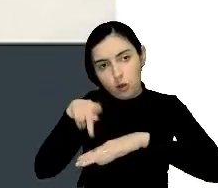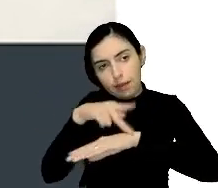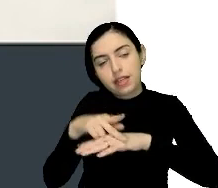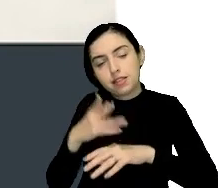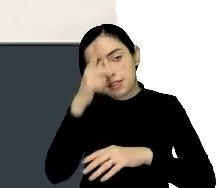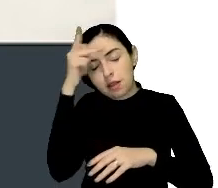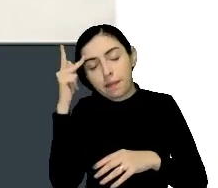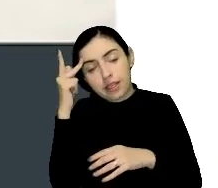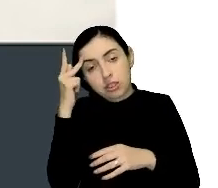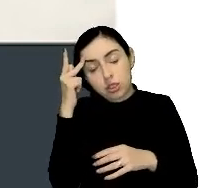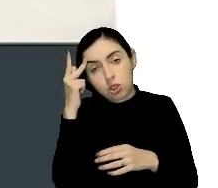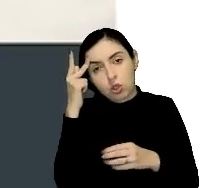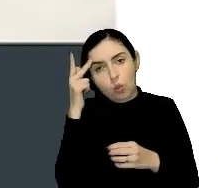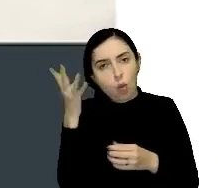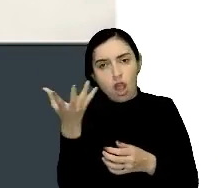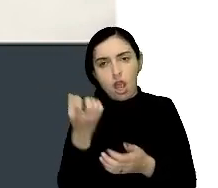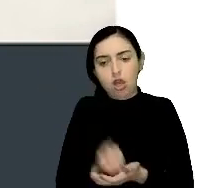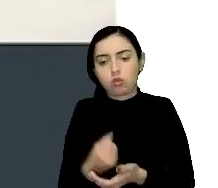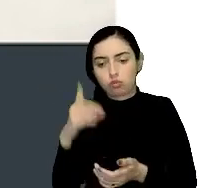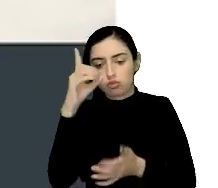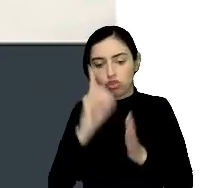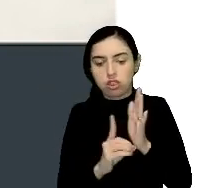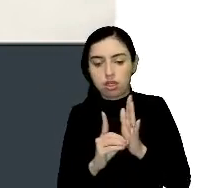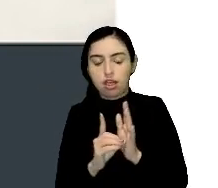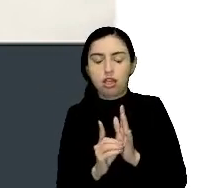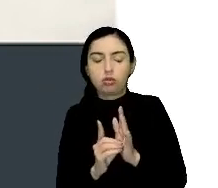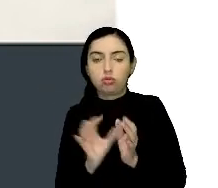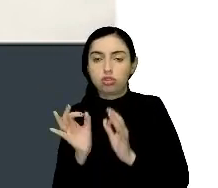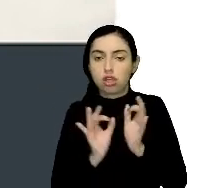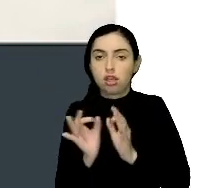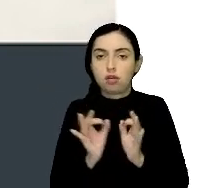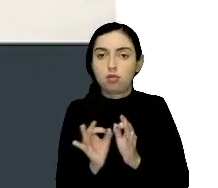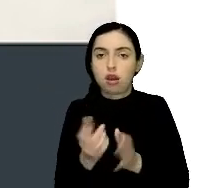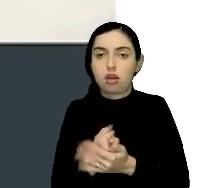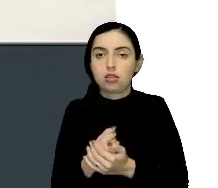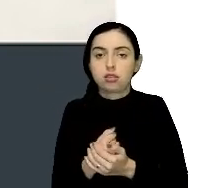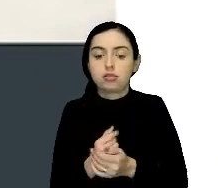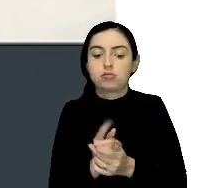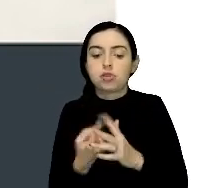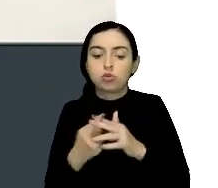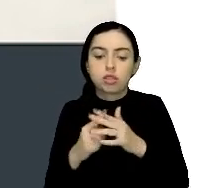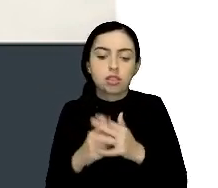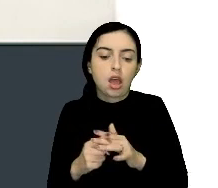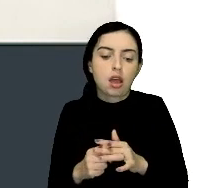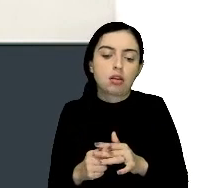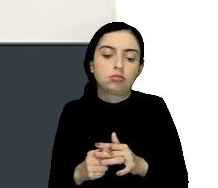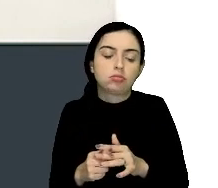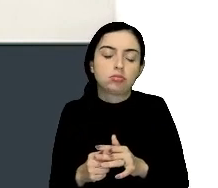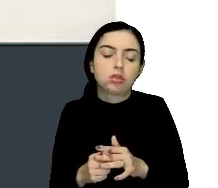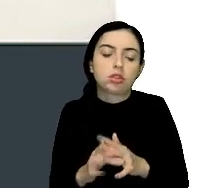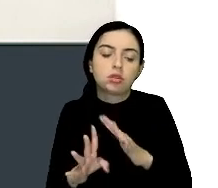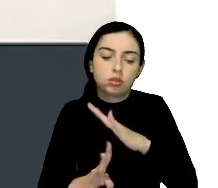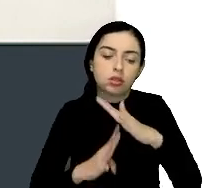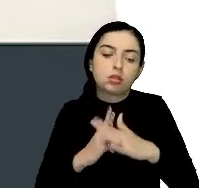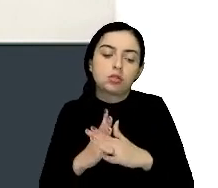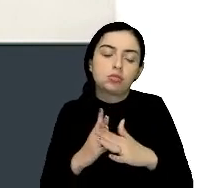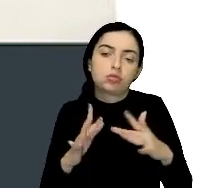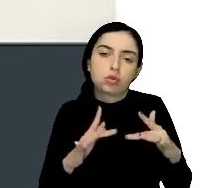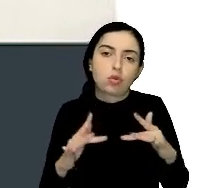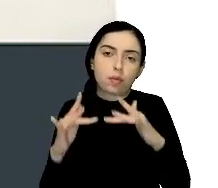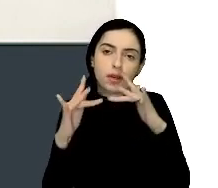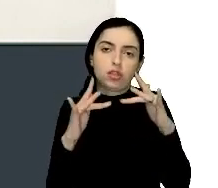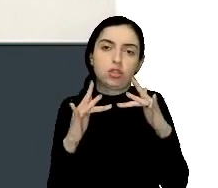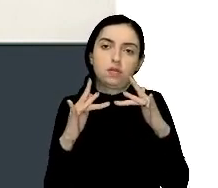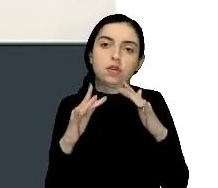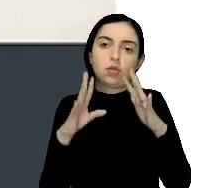ganha o direito de regularizar a sua situação migratória se for incompatível com a